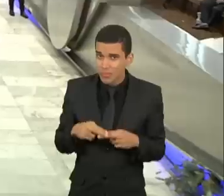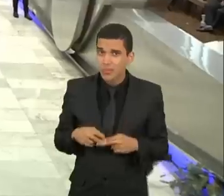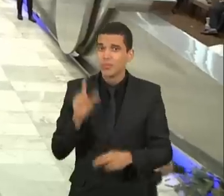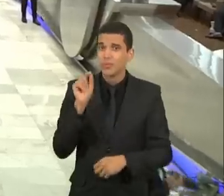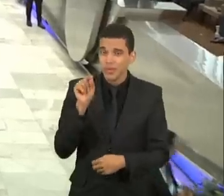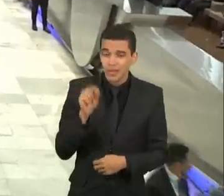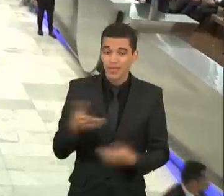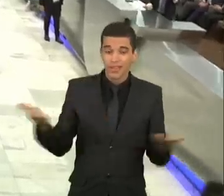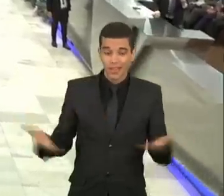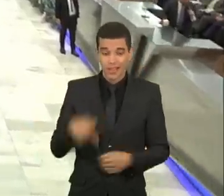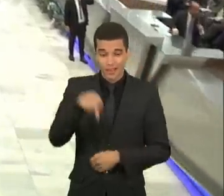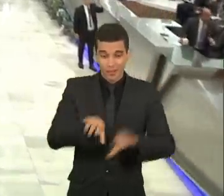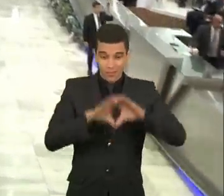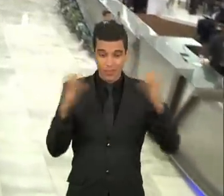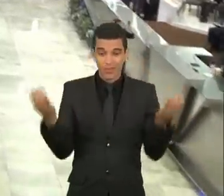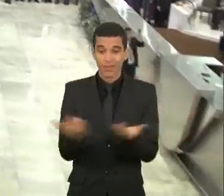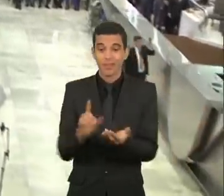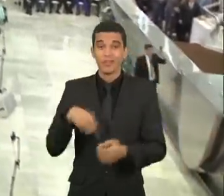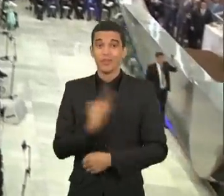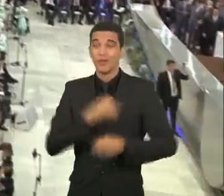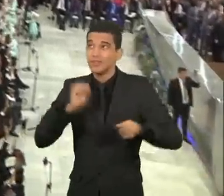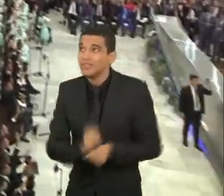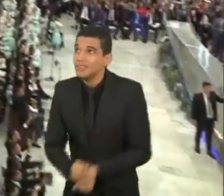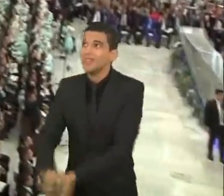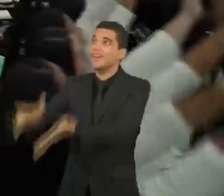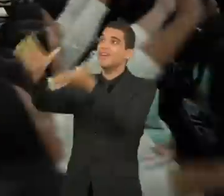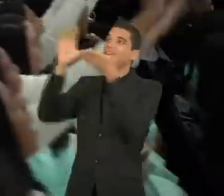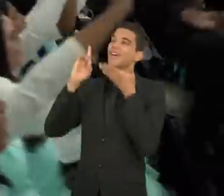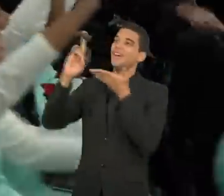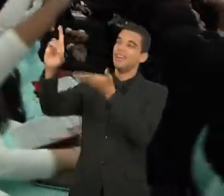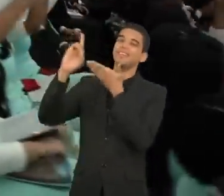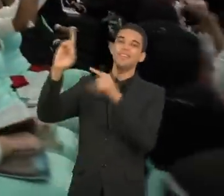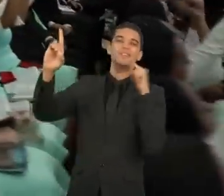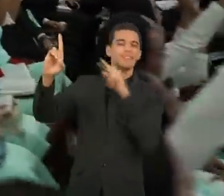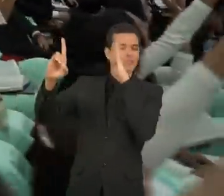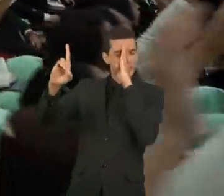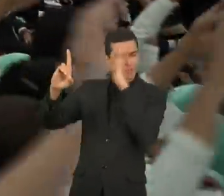glorificado neste congresso. Ele é a figura principal.